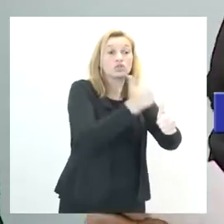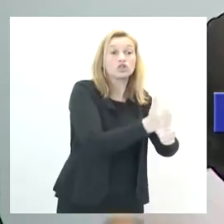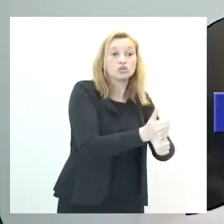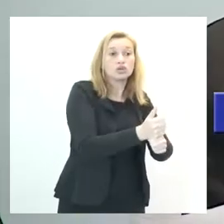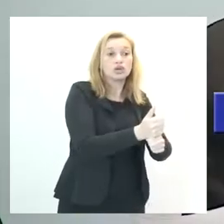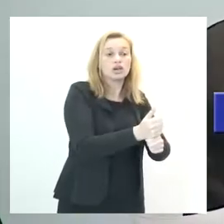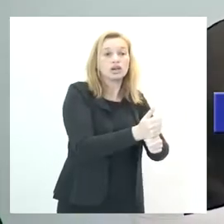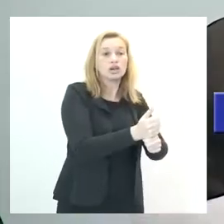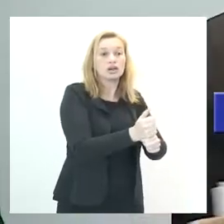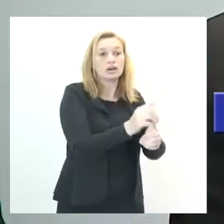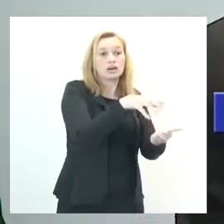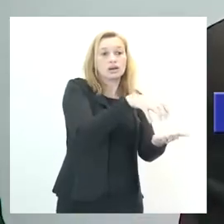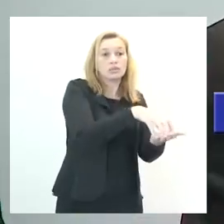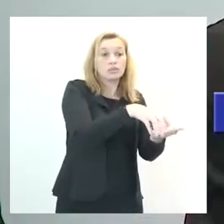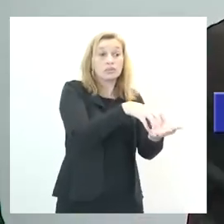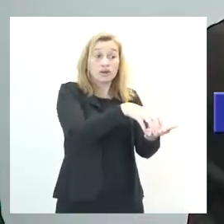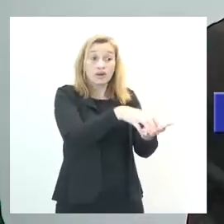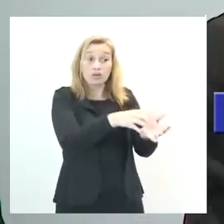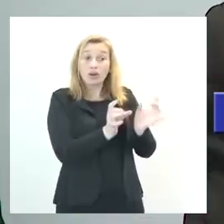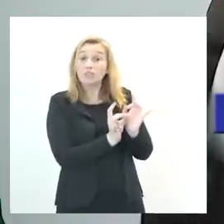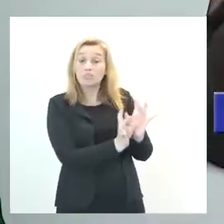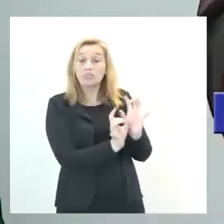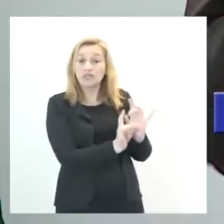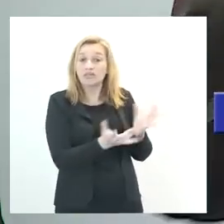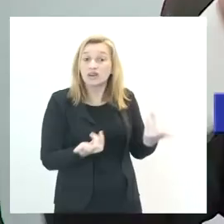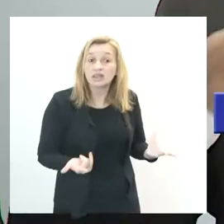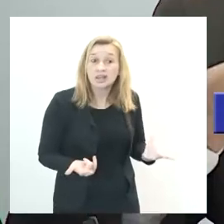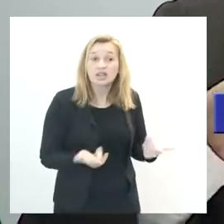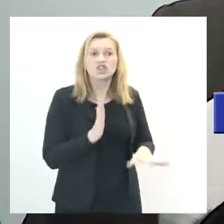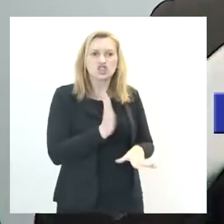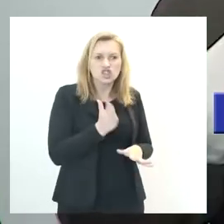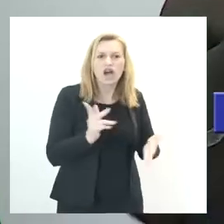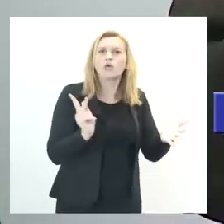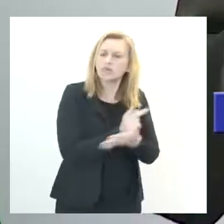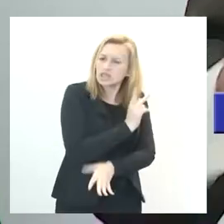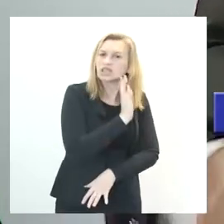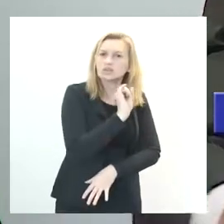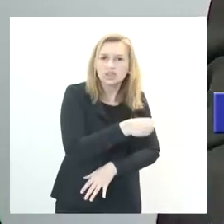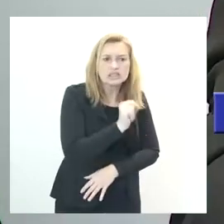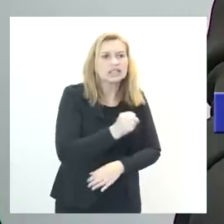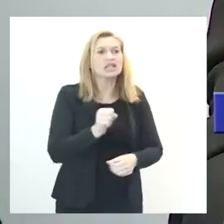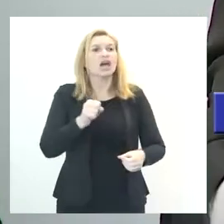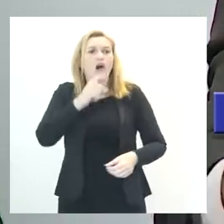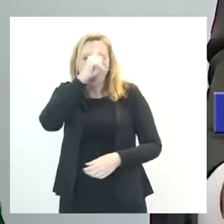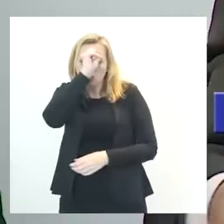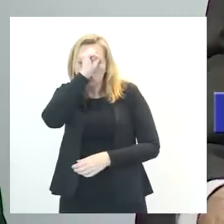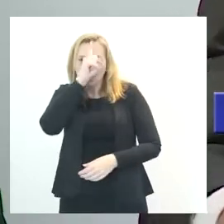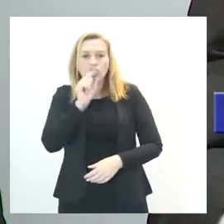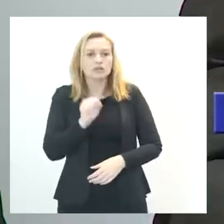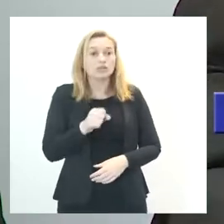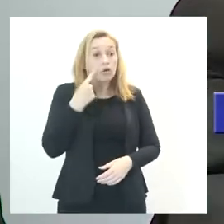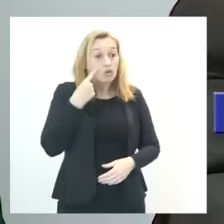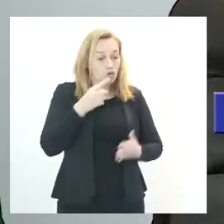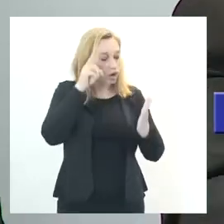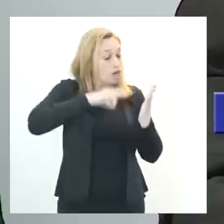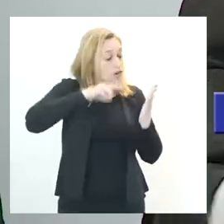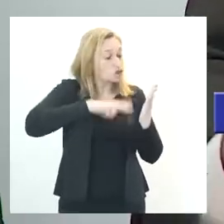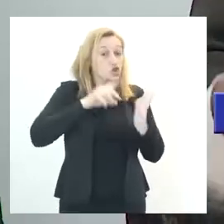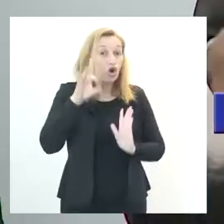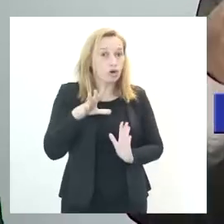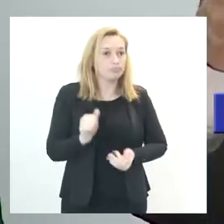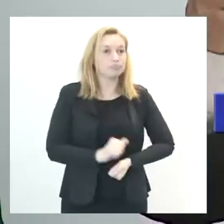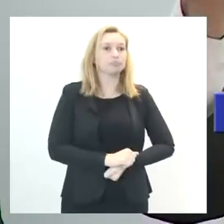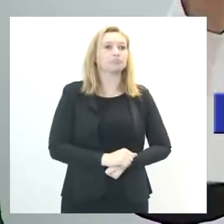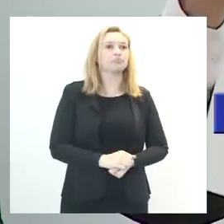inclusive e serviços públicos e o que já vem acontecendo você tem os hospitais daqui eu vou ler a sua porque